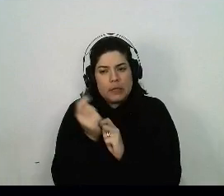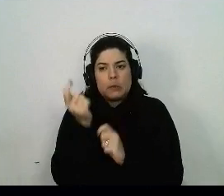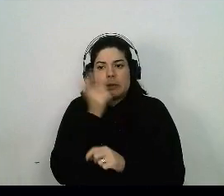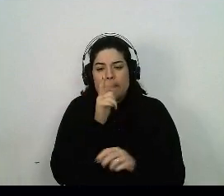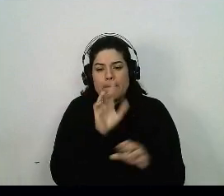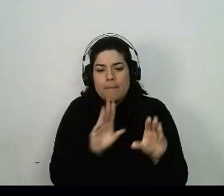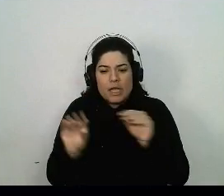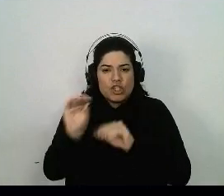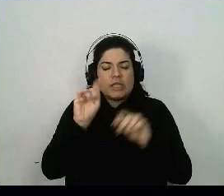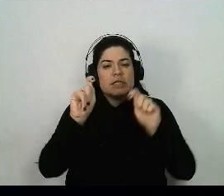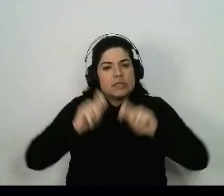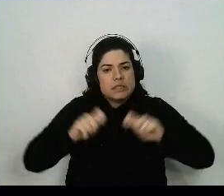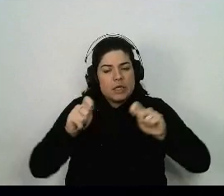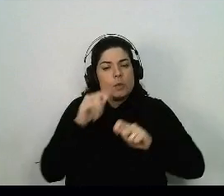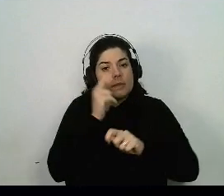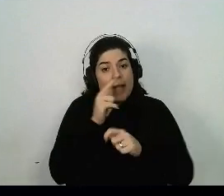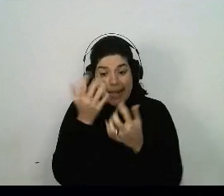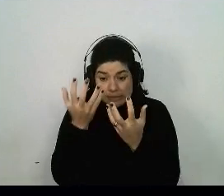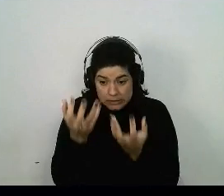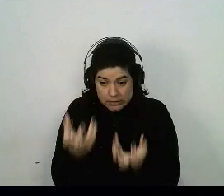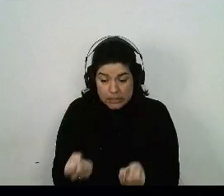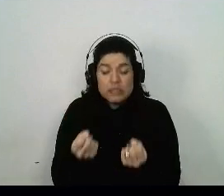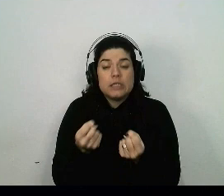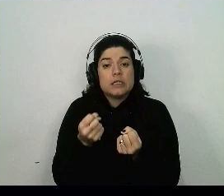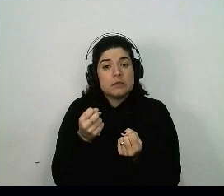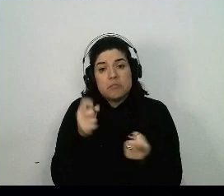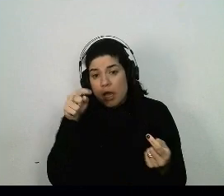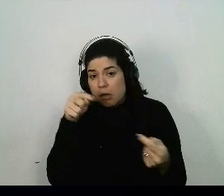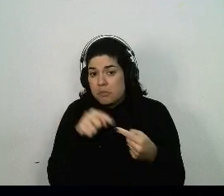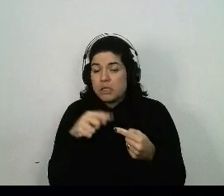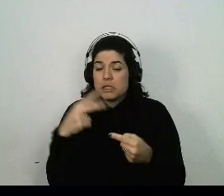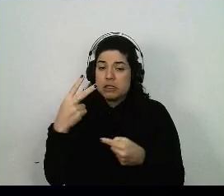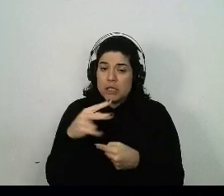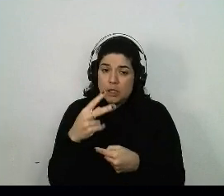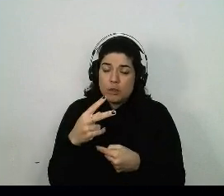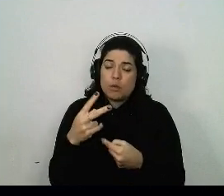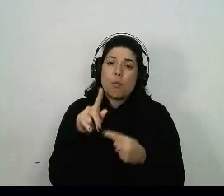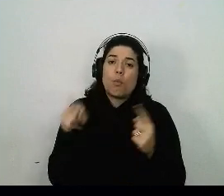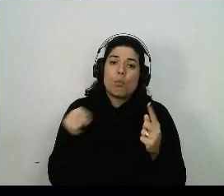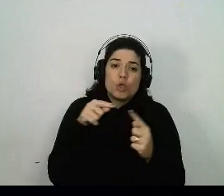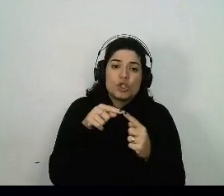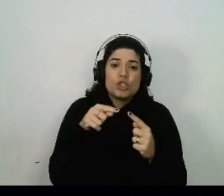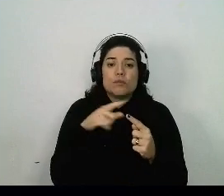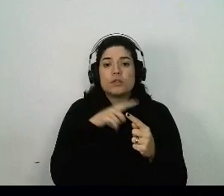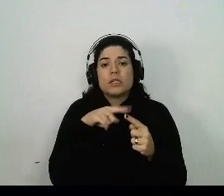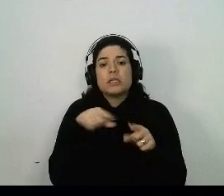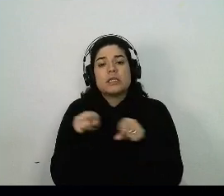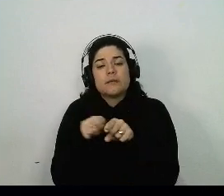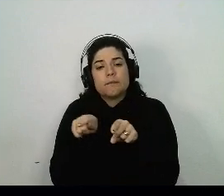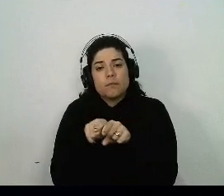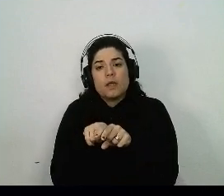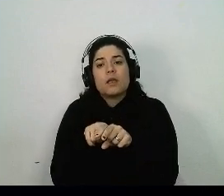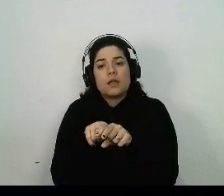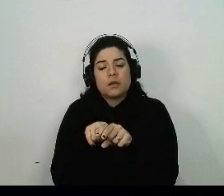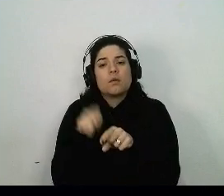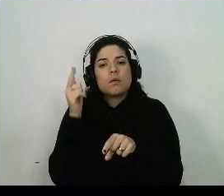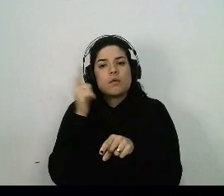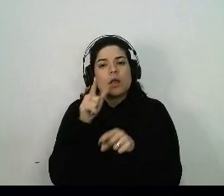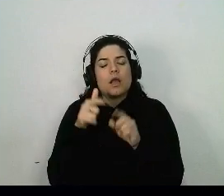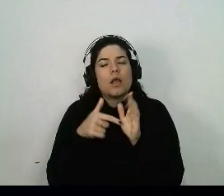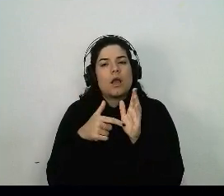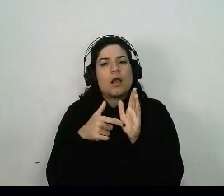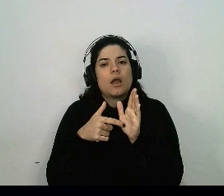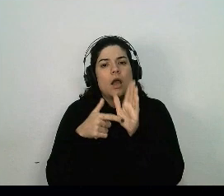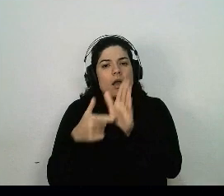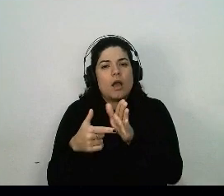sua adoção, baseada na sua motivação e no seu outcomes requeridos, a gente consiga endereçar através desse plano de forma